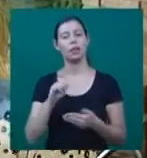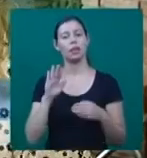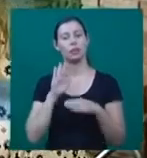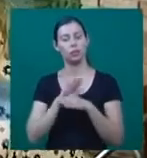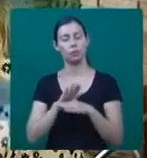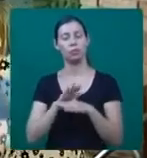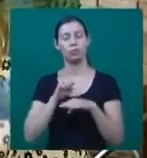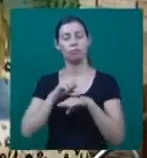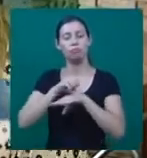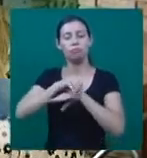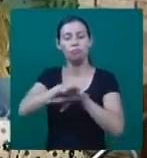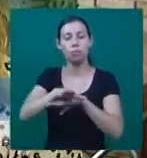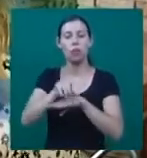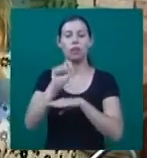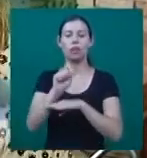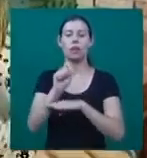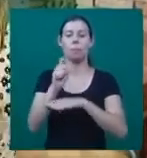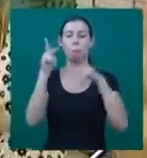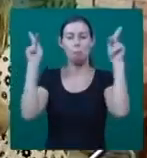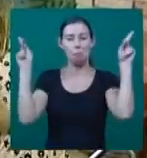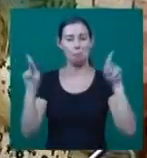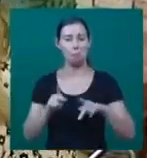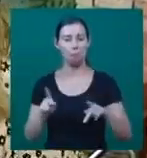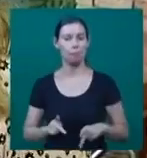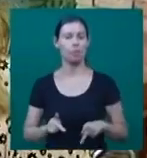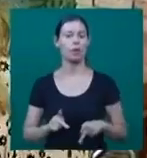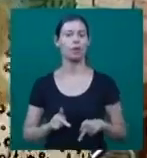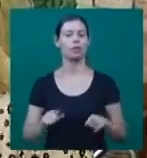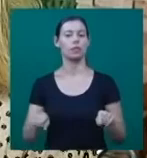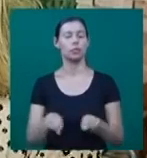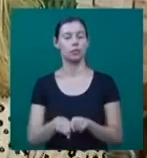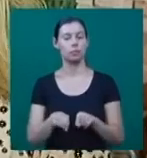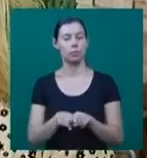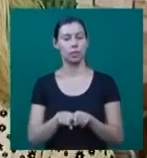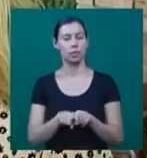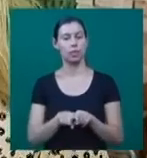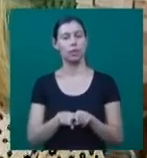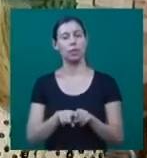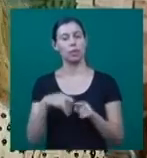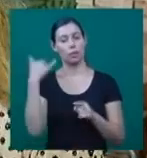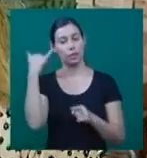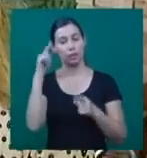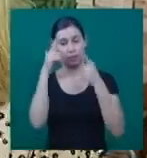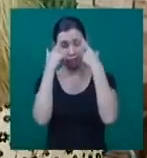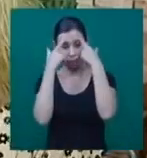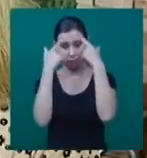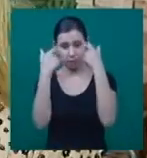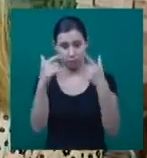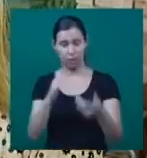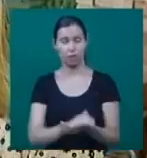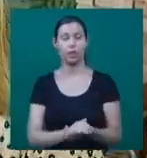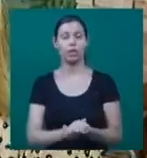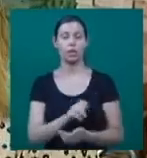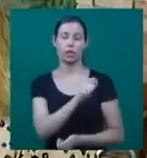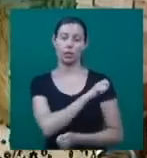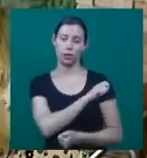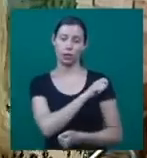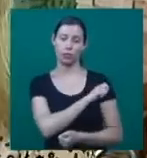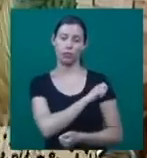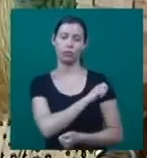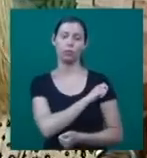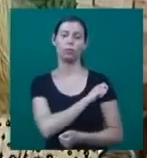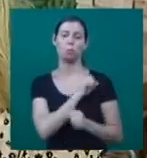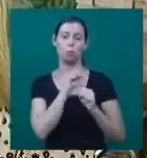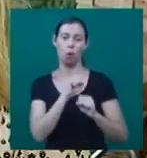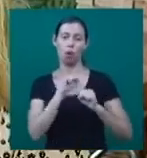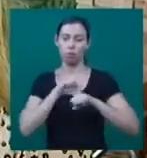comunidade uma cultura de paz e tire, às vezes, o foco de ações de violência e que esses alunos possam reproduzir lá fora,